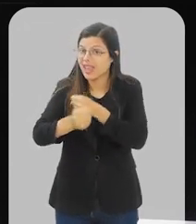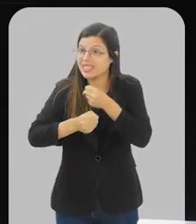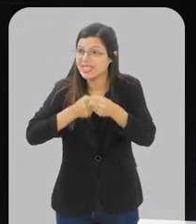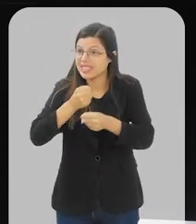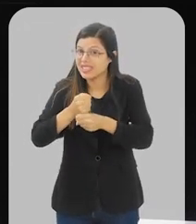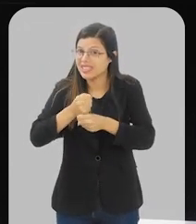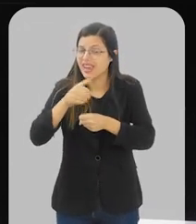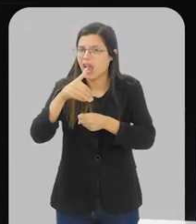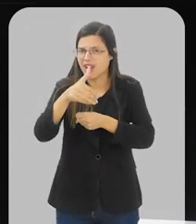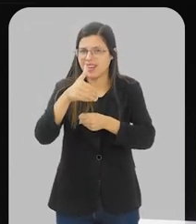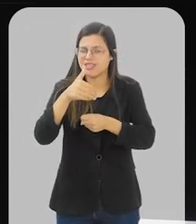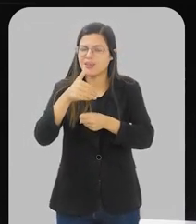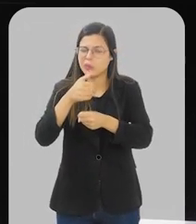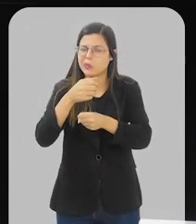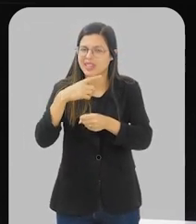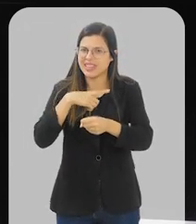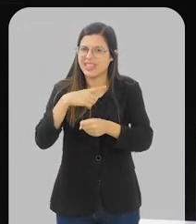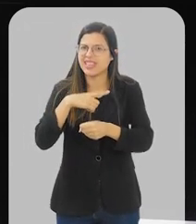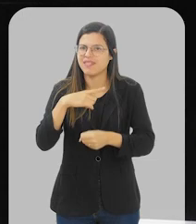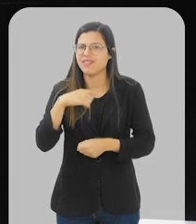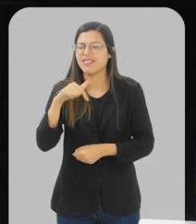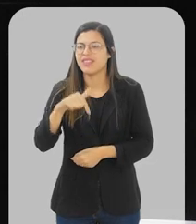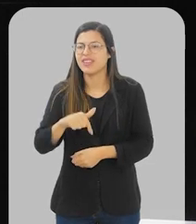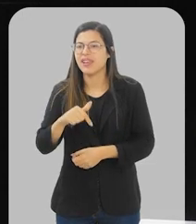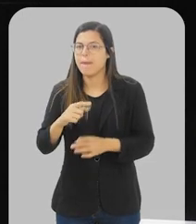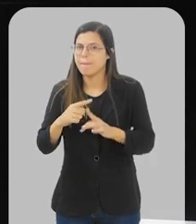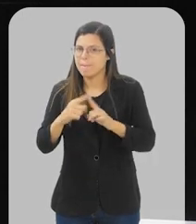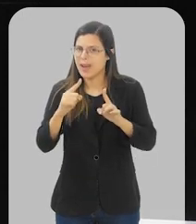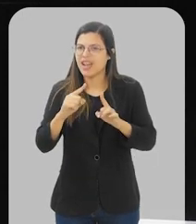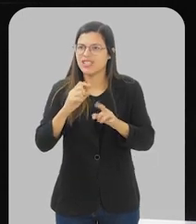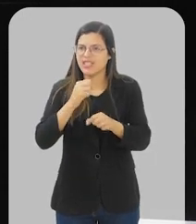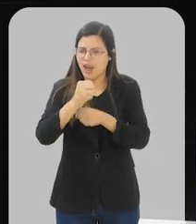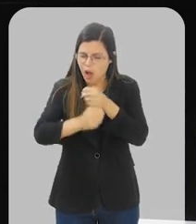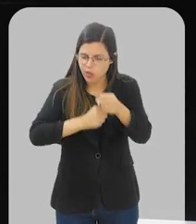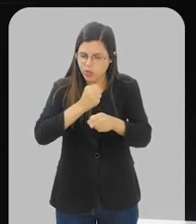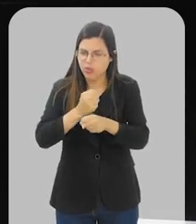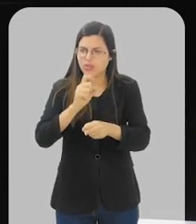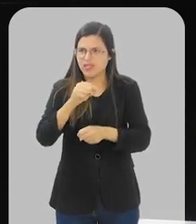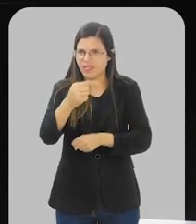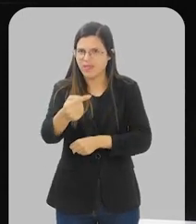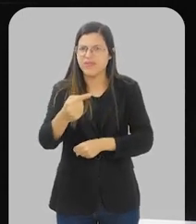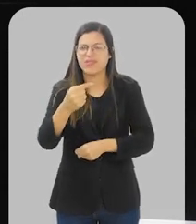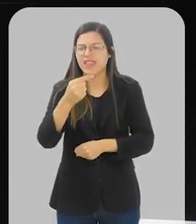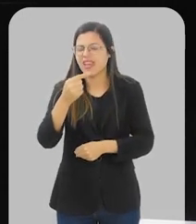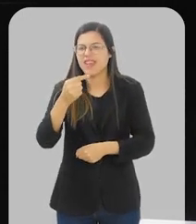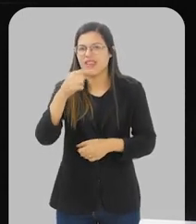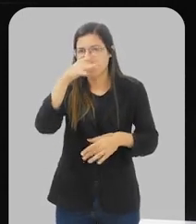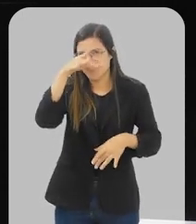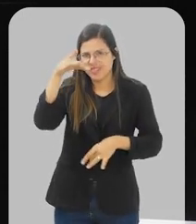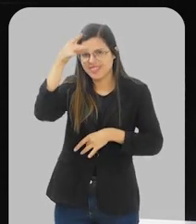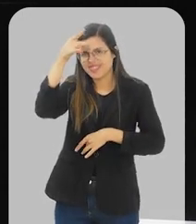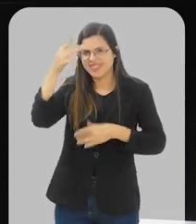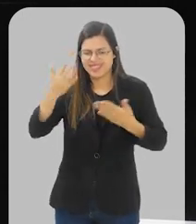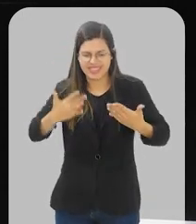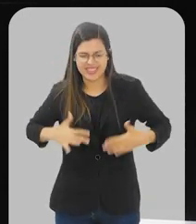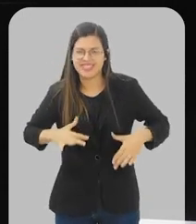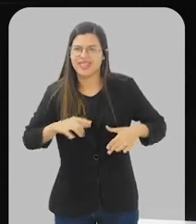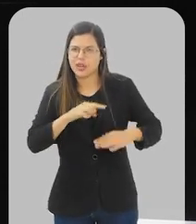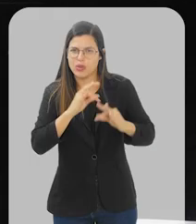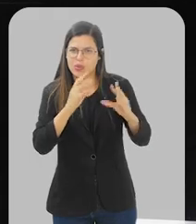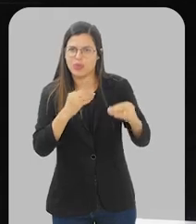só esse ano, foi só esse carnaval, mas todos os anos, aquelas fantasias loucas que todo mundo gosta,